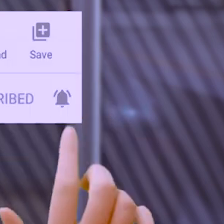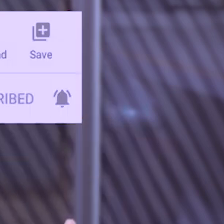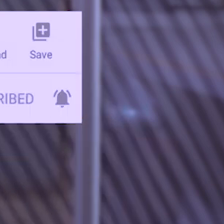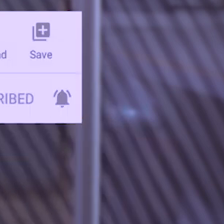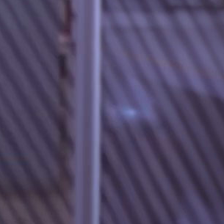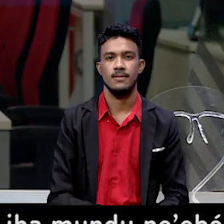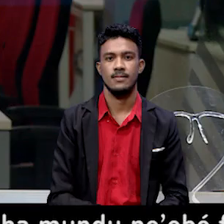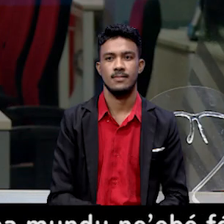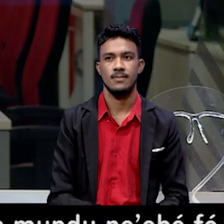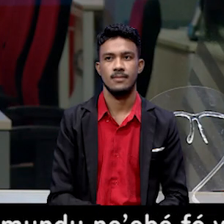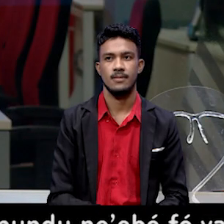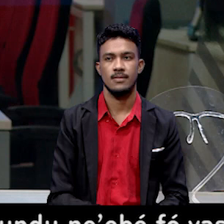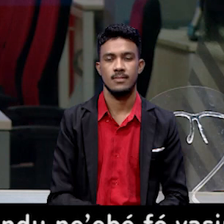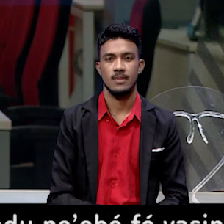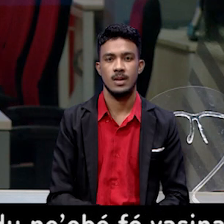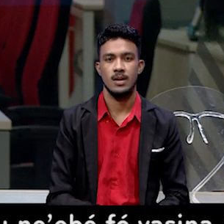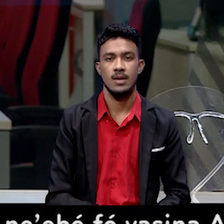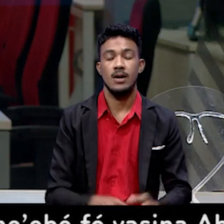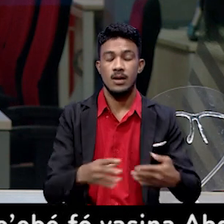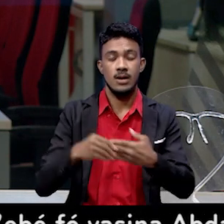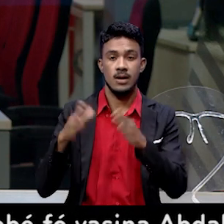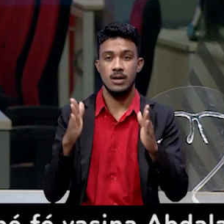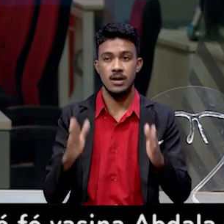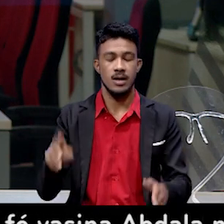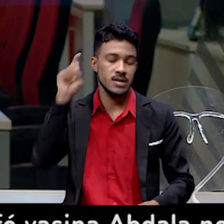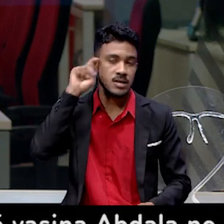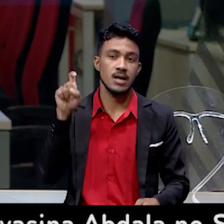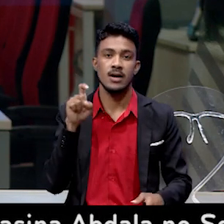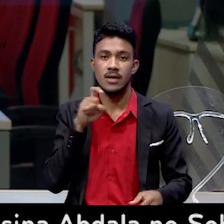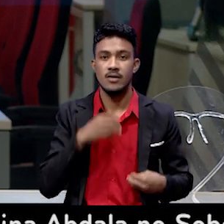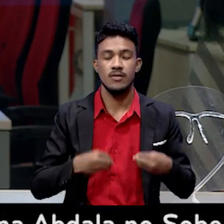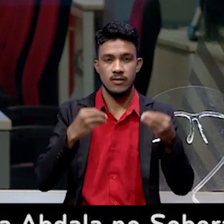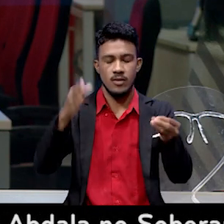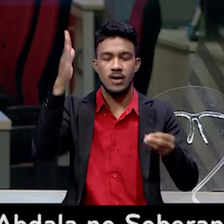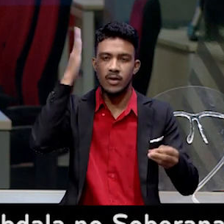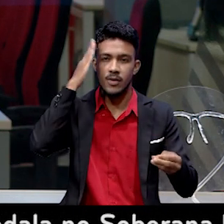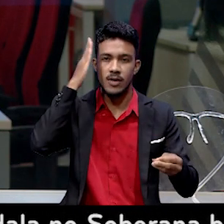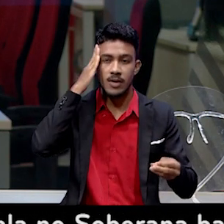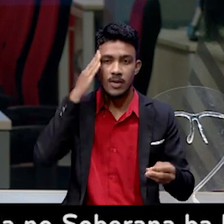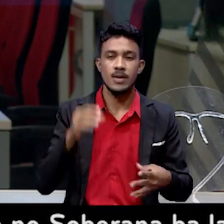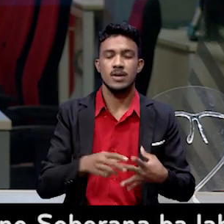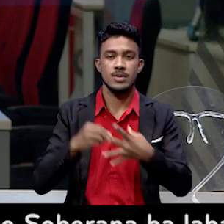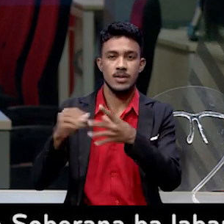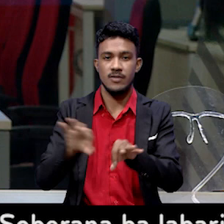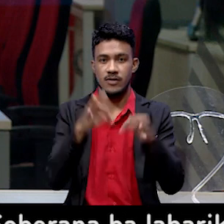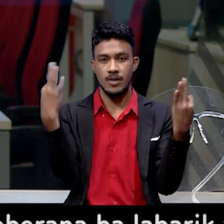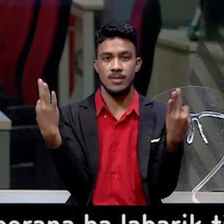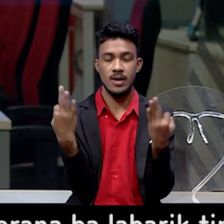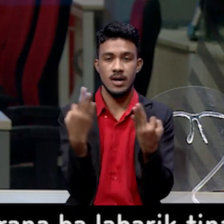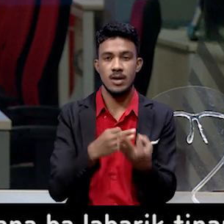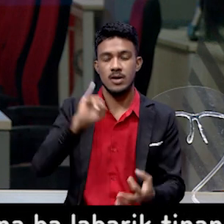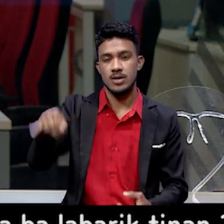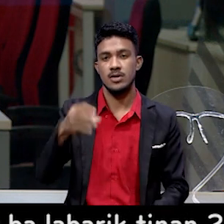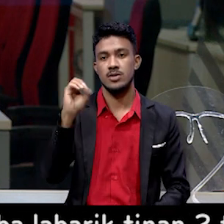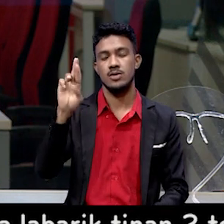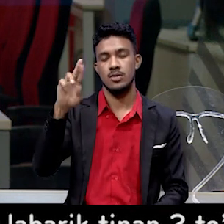no botão de notificação um dia que era chocolate e o cara ao acionar Gusmão atual sentirá condolência profunda uma família enlutada as